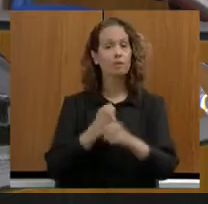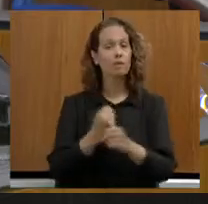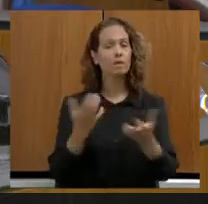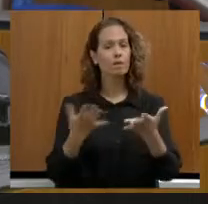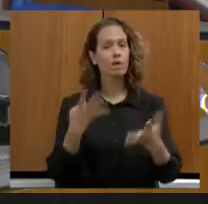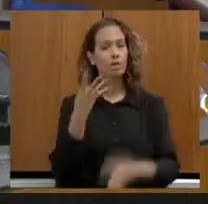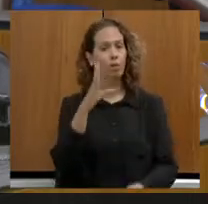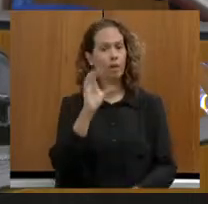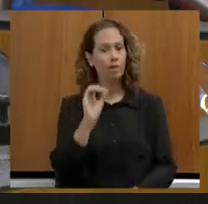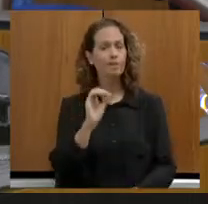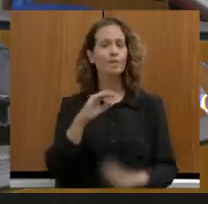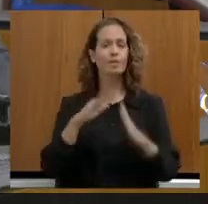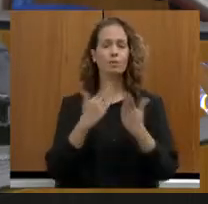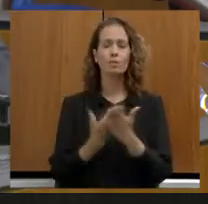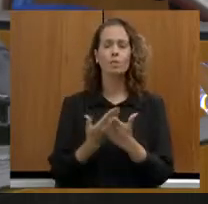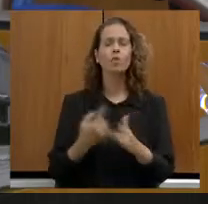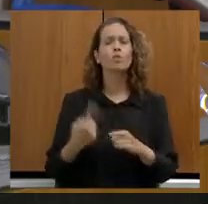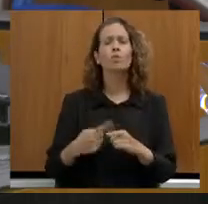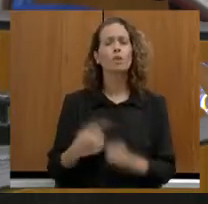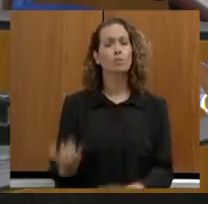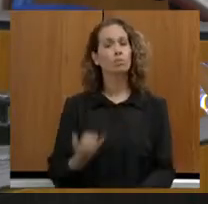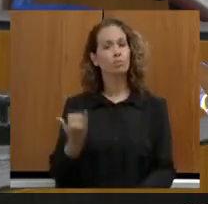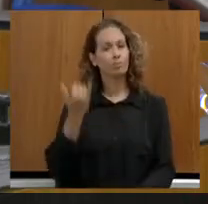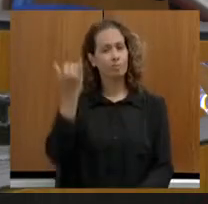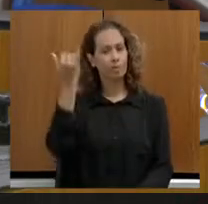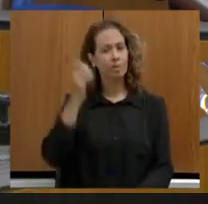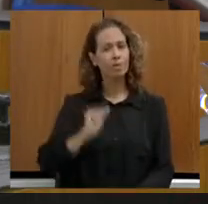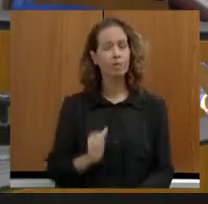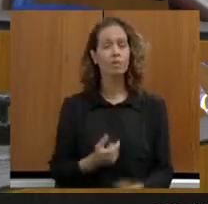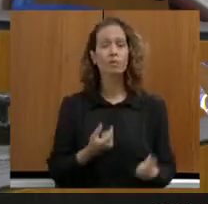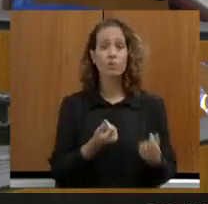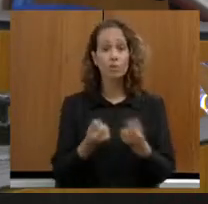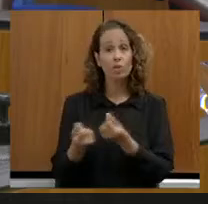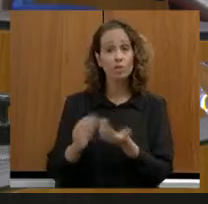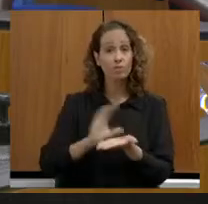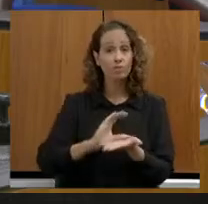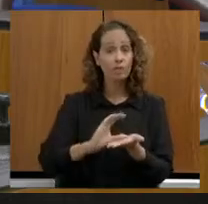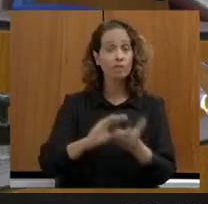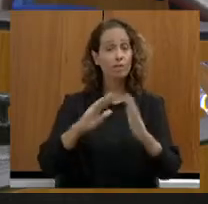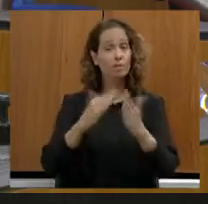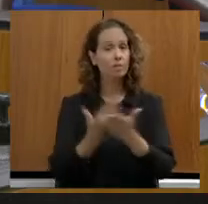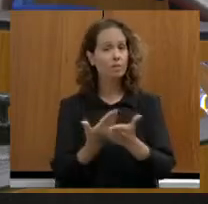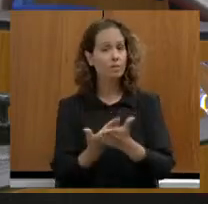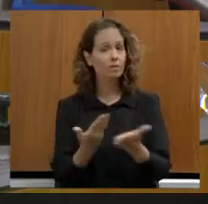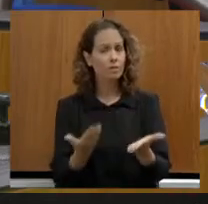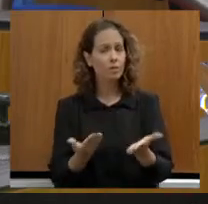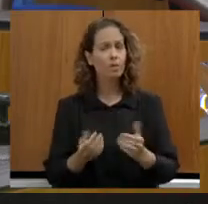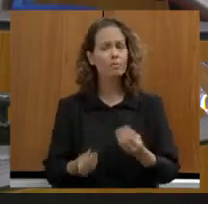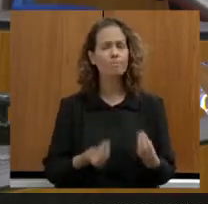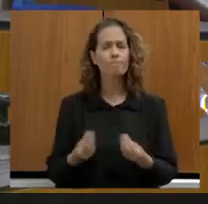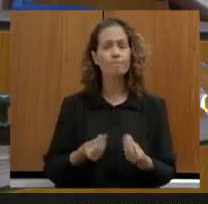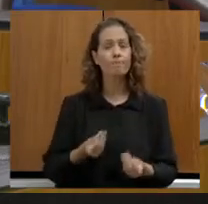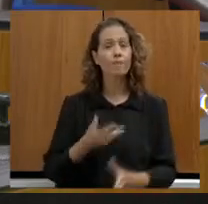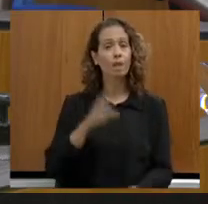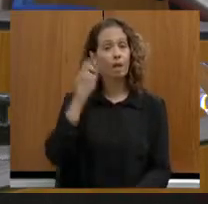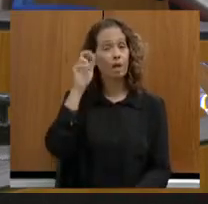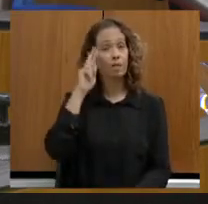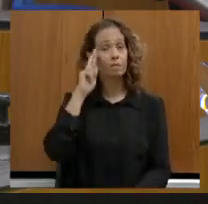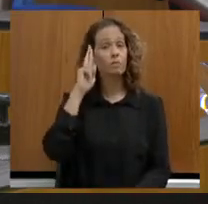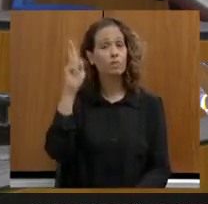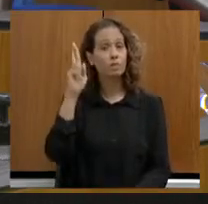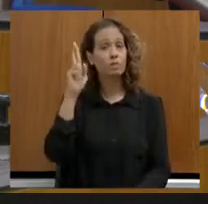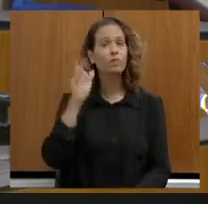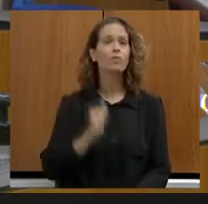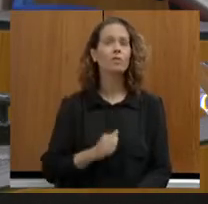porque eu acho que só isso é é importante e higiene que entra lá no caixa escolar só nem imagina como as diretoras